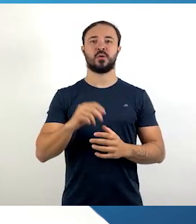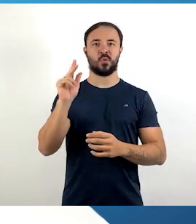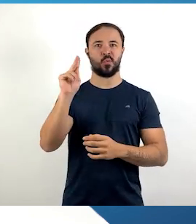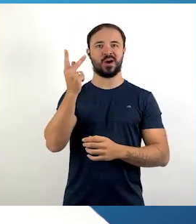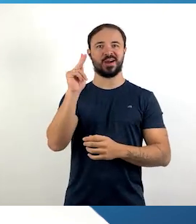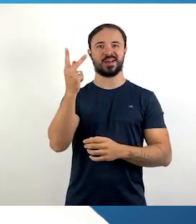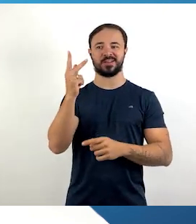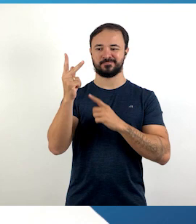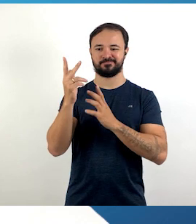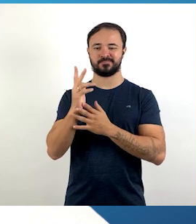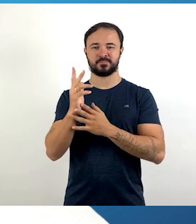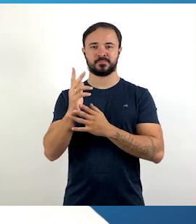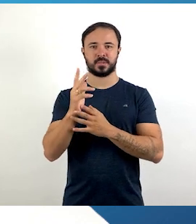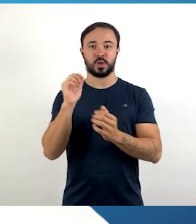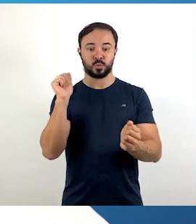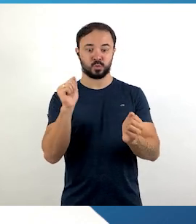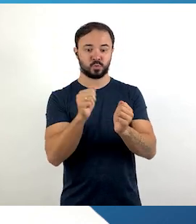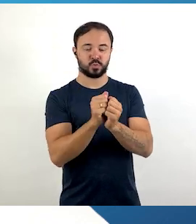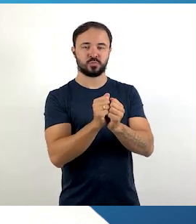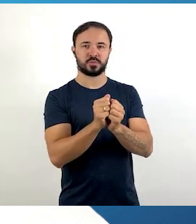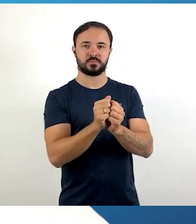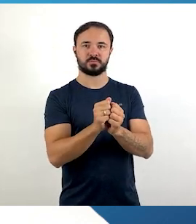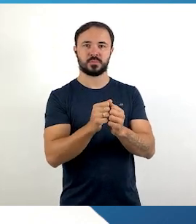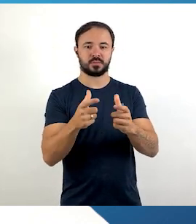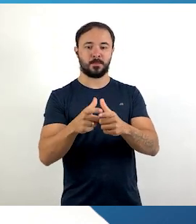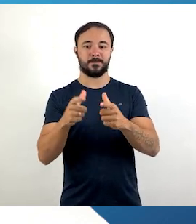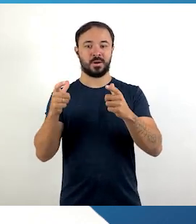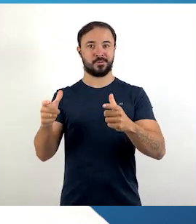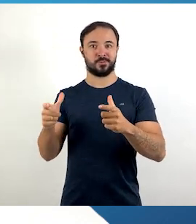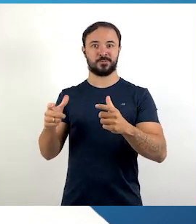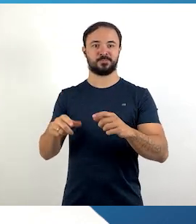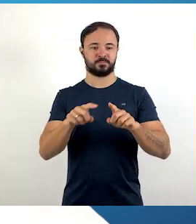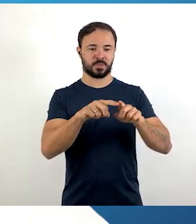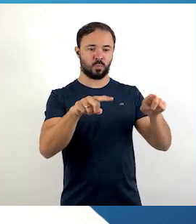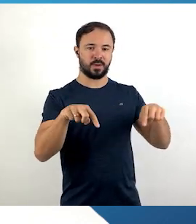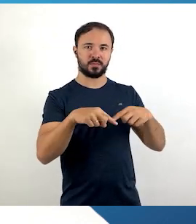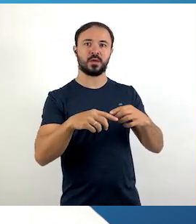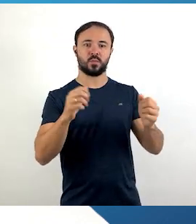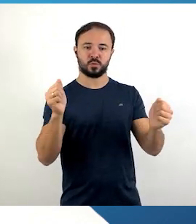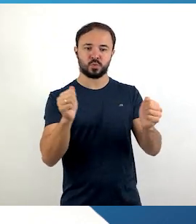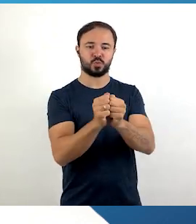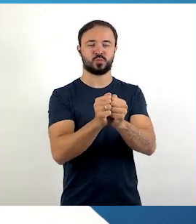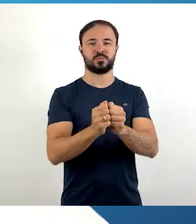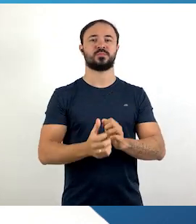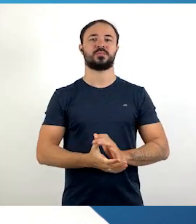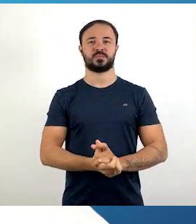de H, porque ela vai fazer a conexão das barras maiores com a estrutura retangular.